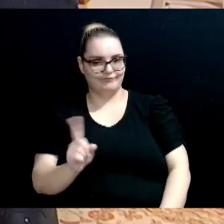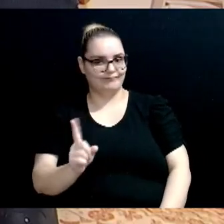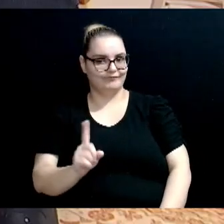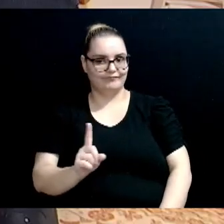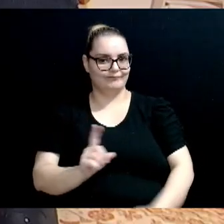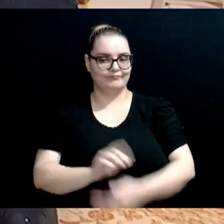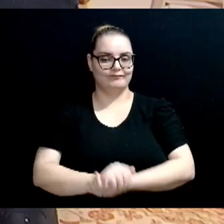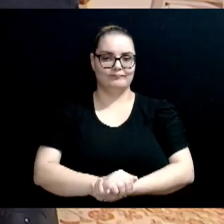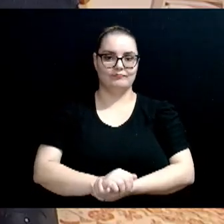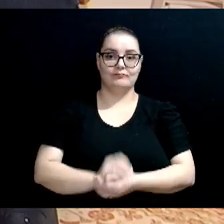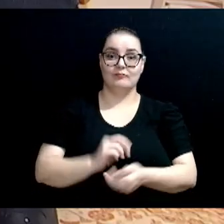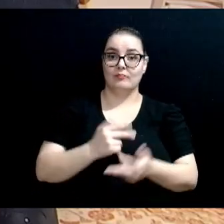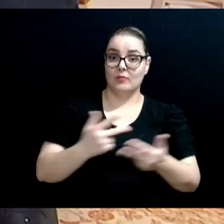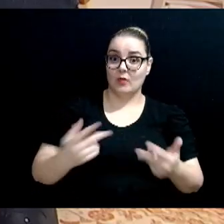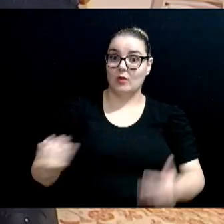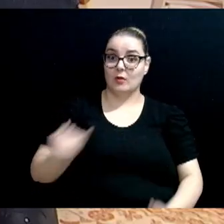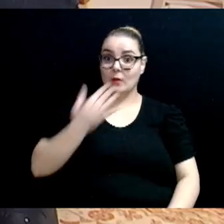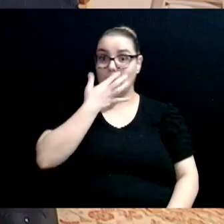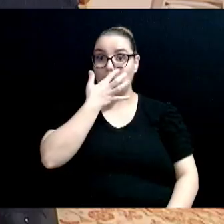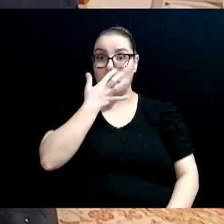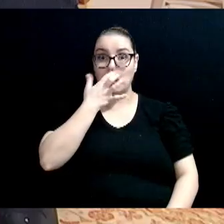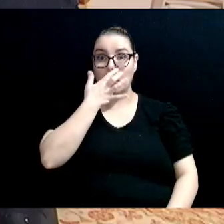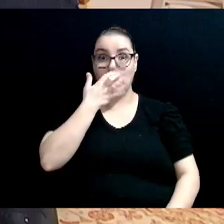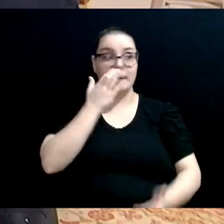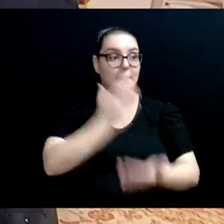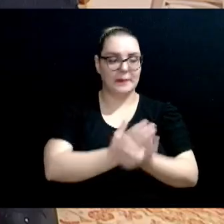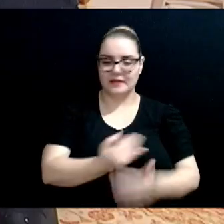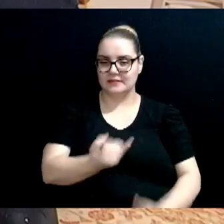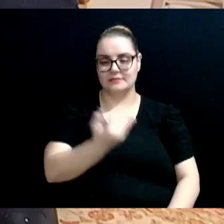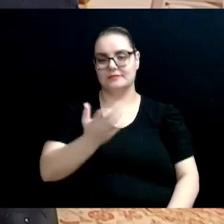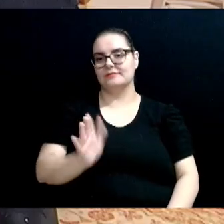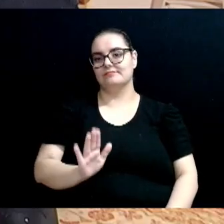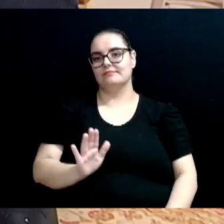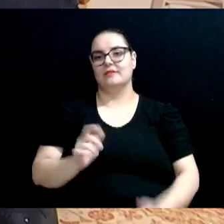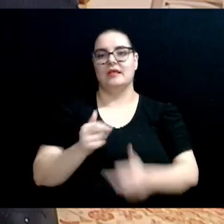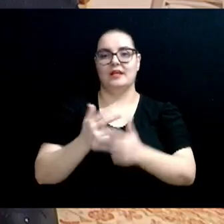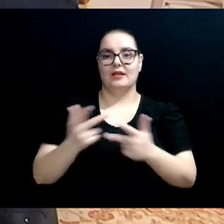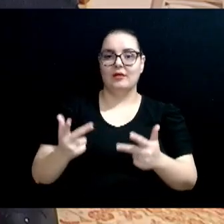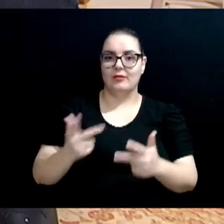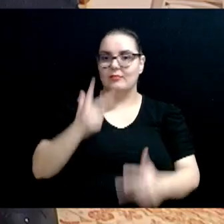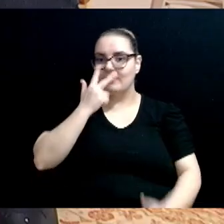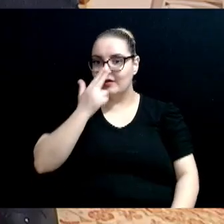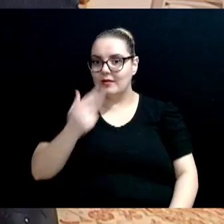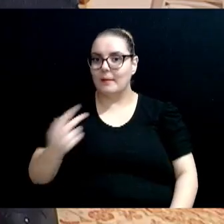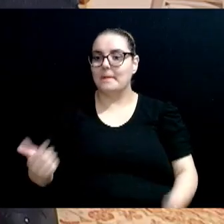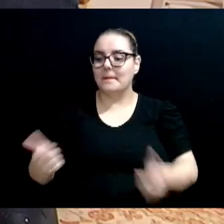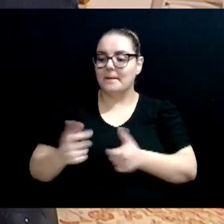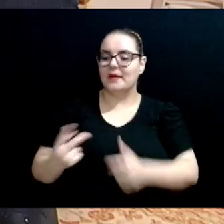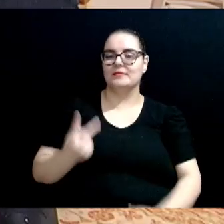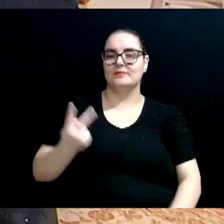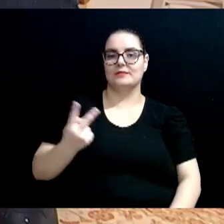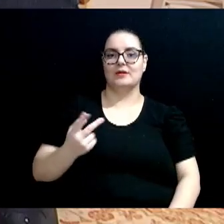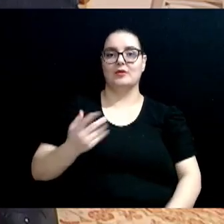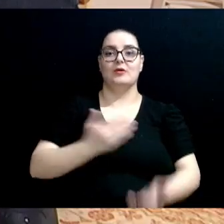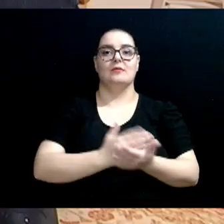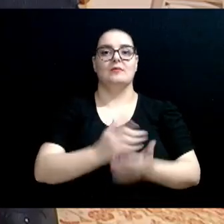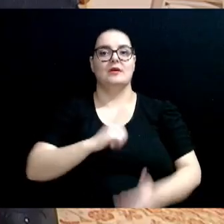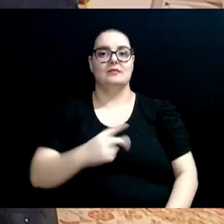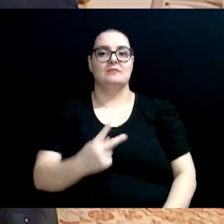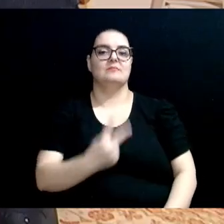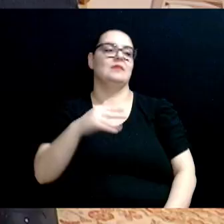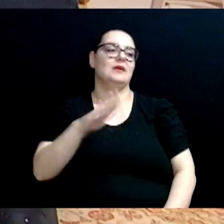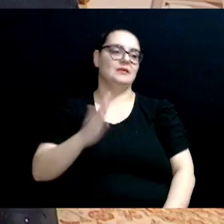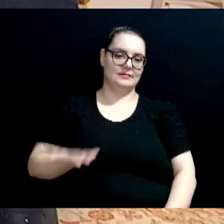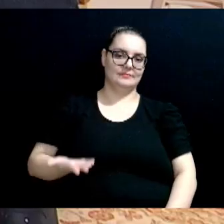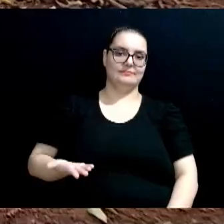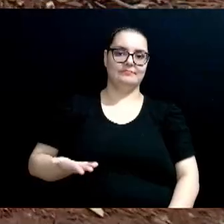Coisas que pra gente eram importantes deixam de ser importantes. E coisas que aparentemente tinham menos valor passam a ter mais valor. Sim.